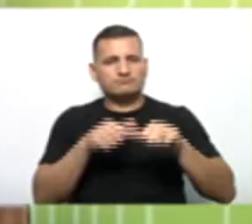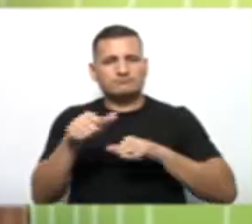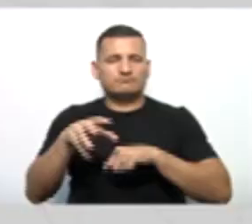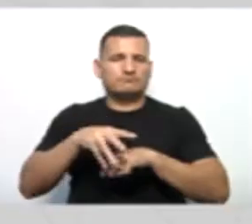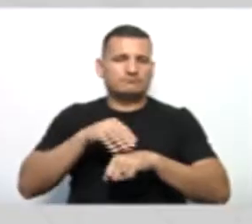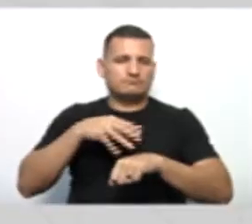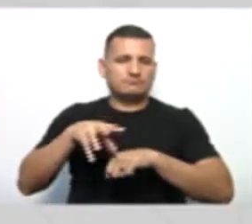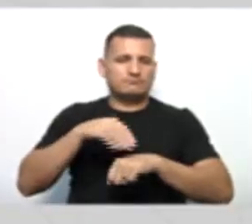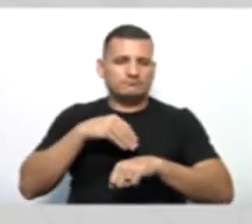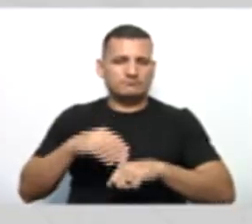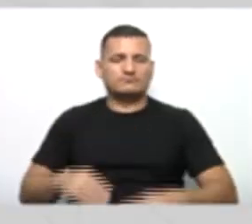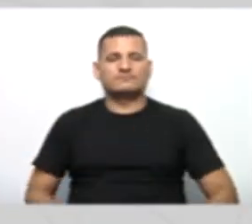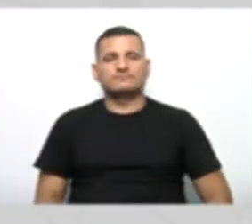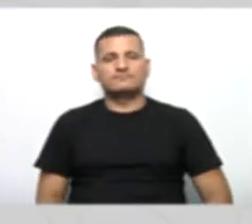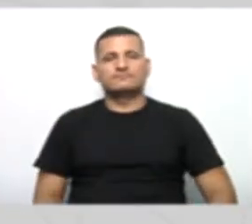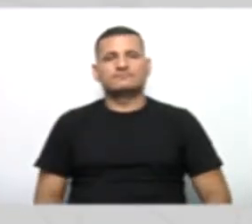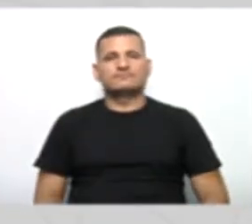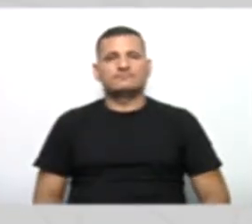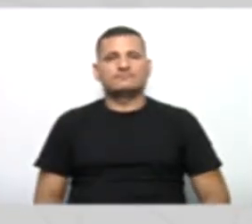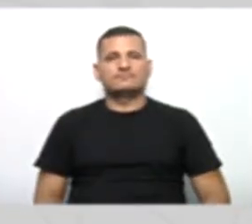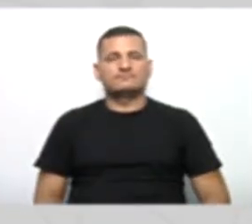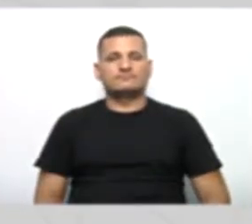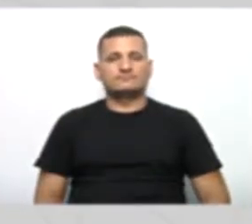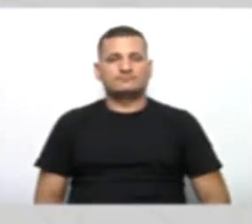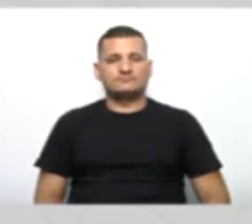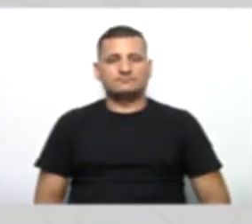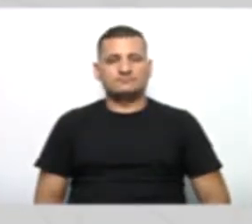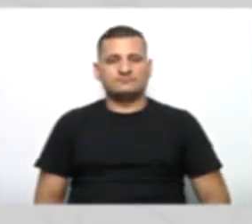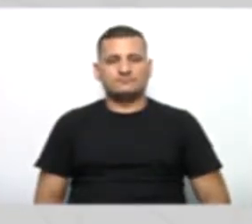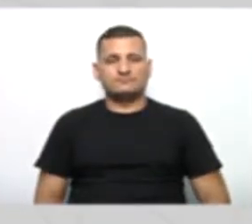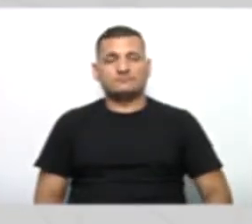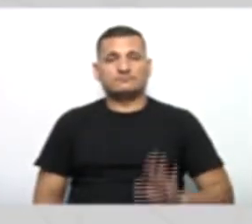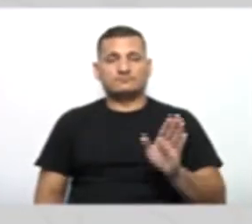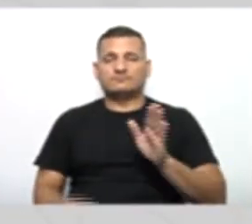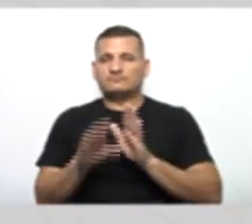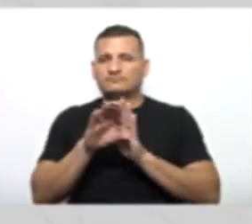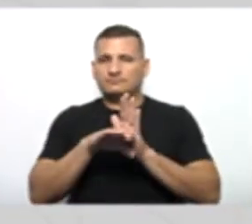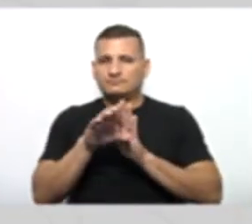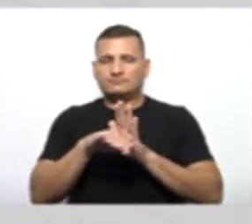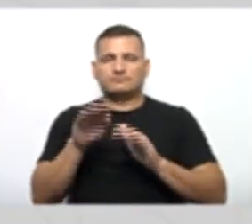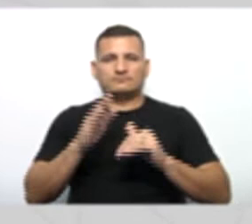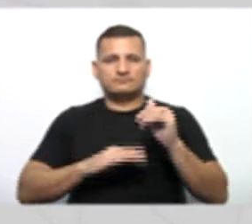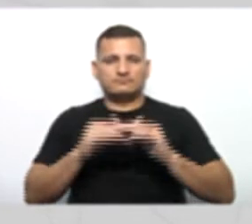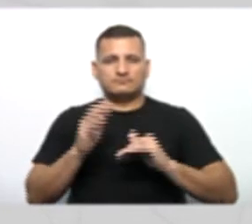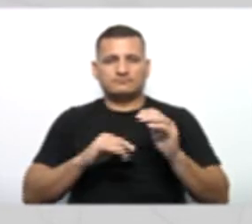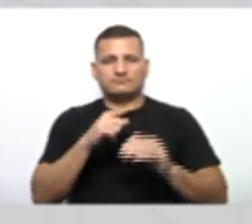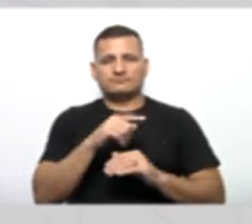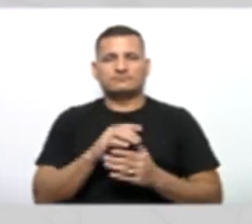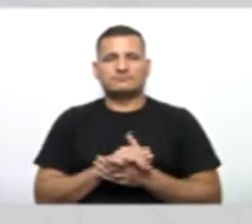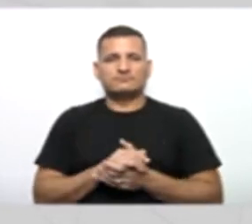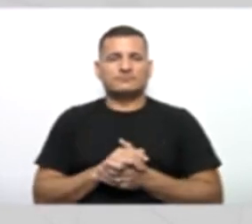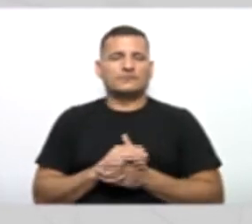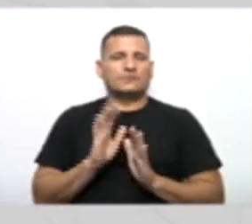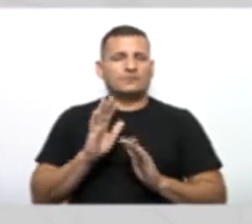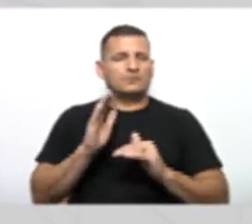e aqui a no conceito de ética da profissão vai dizer que a profissão não deve ser apenas